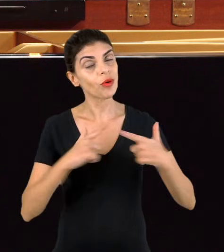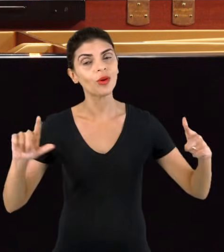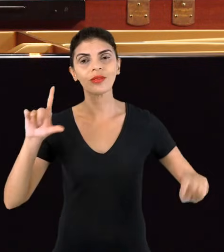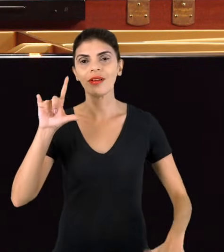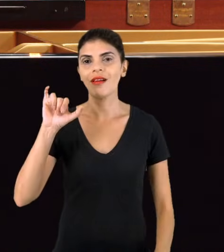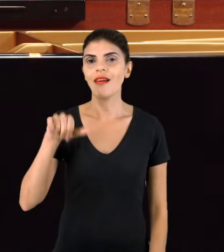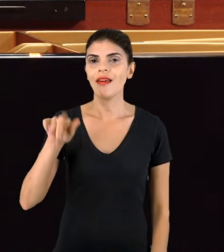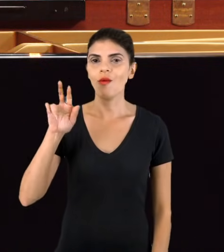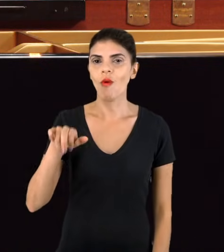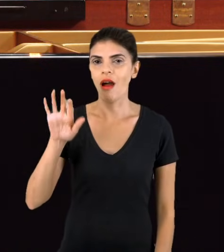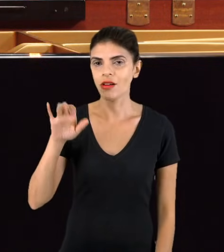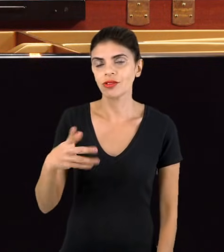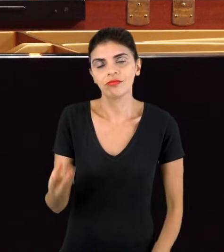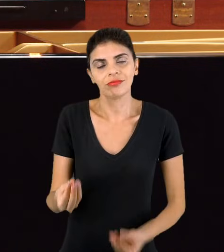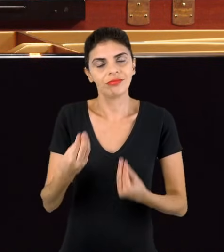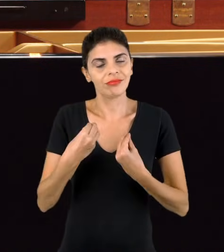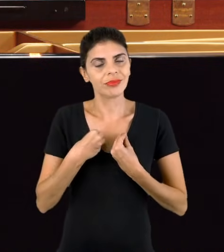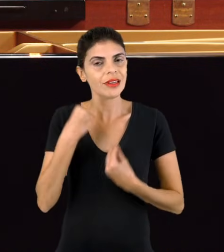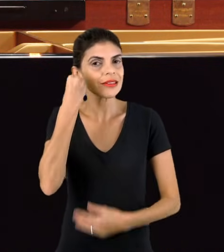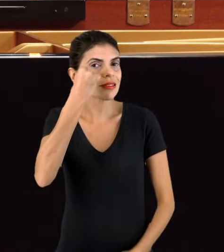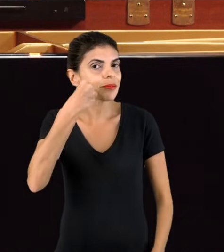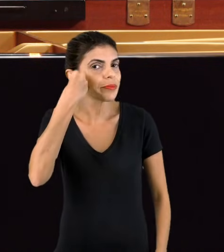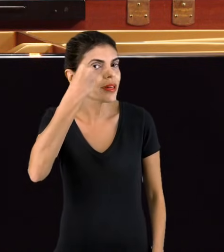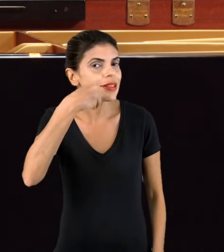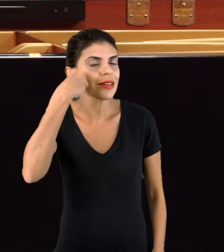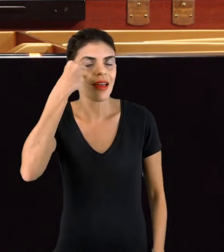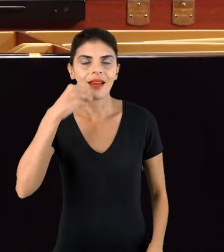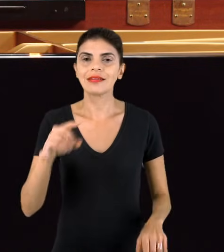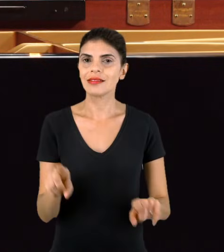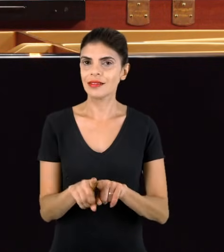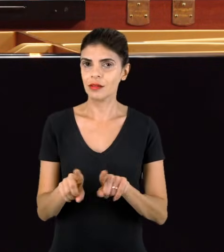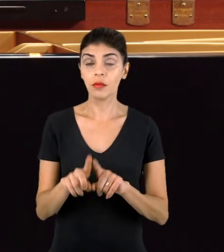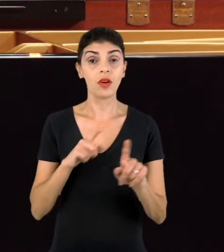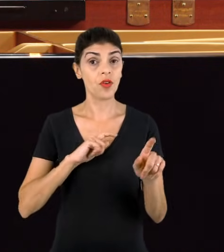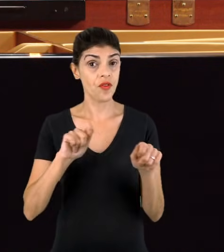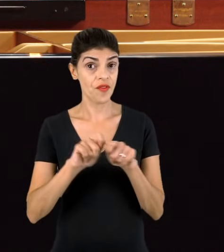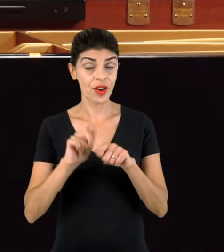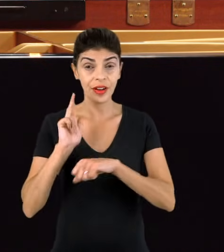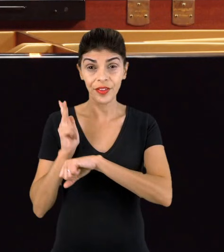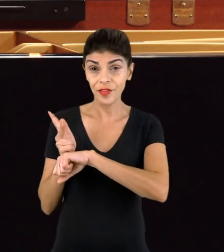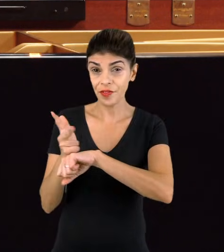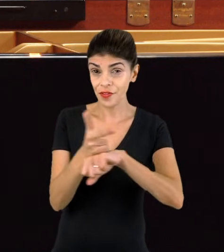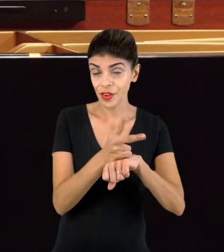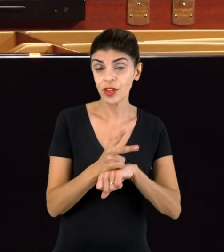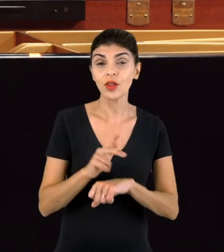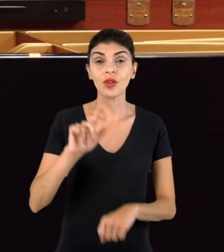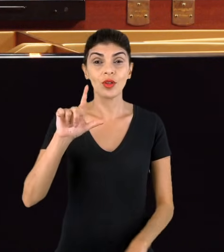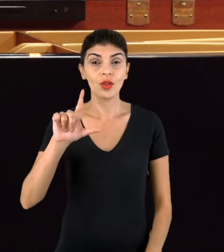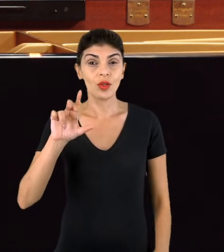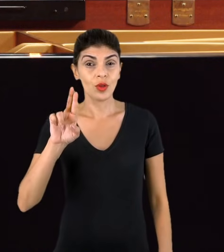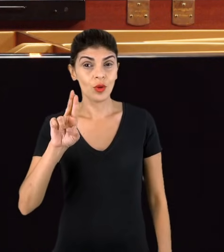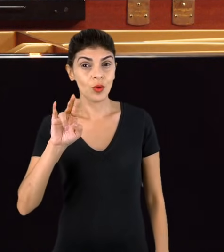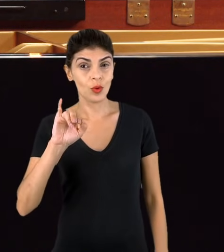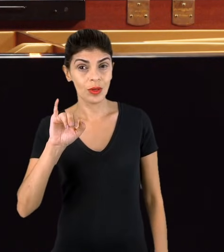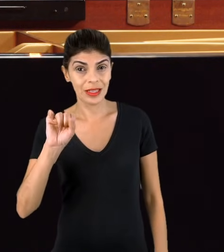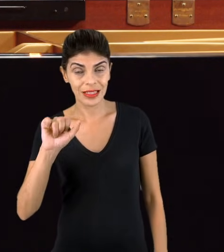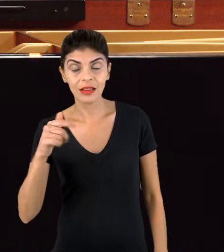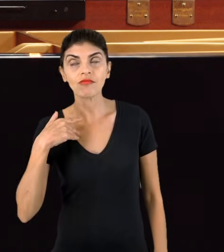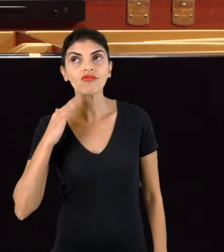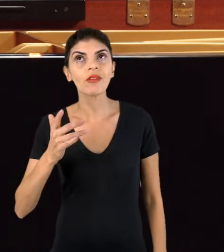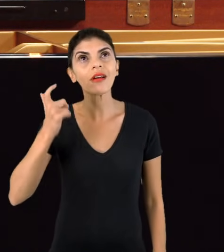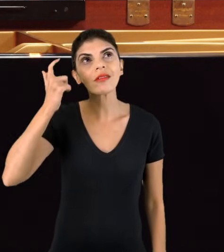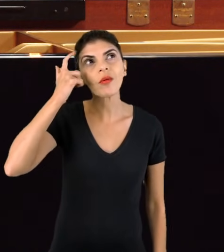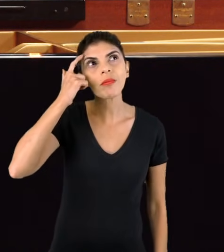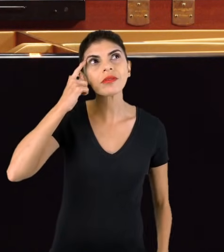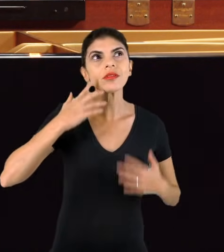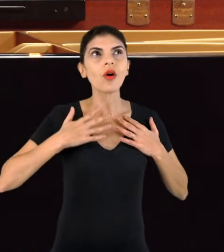nicho, né? E aquilo tudo me trouxe muita experiência, sabe? Quando eu faço o vídeo de Luísa, tocando Luísa do Tom Jobim, eu já